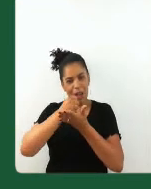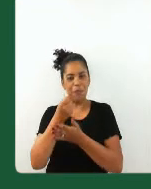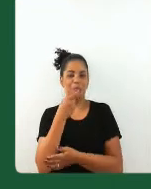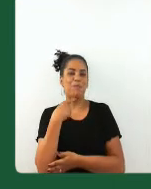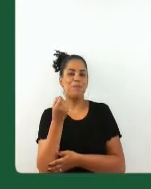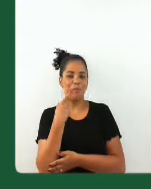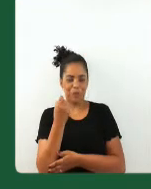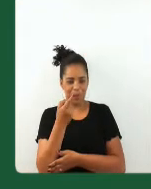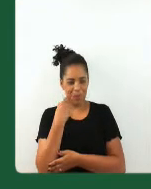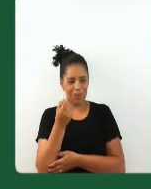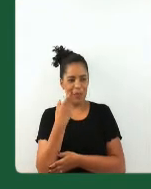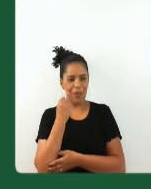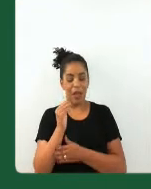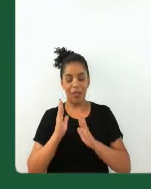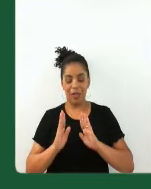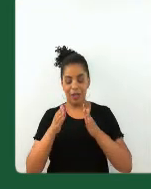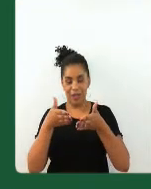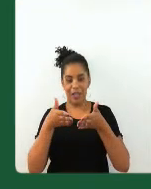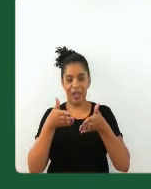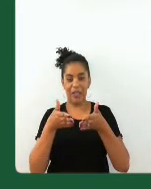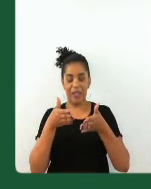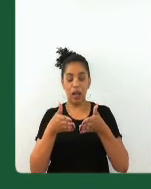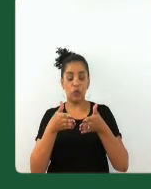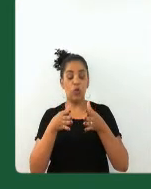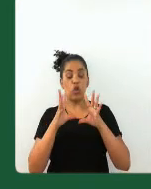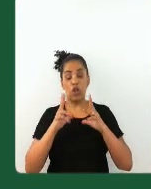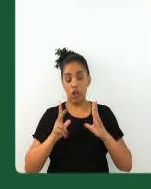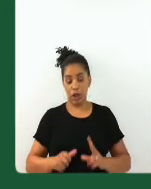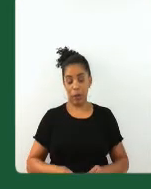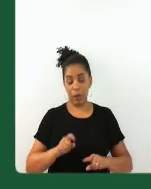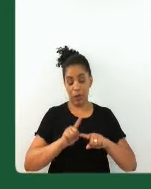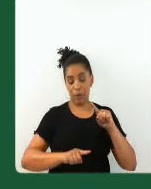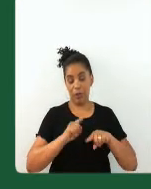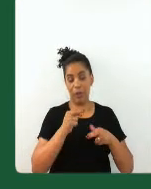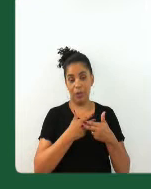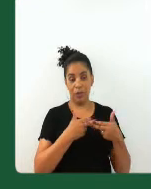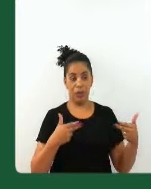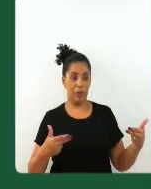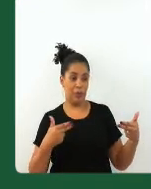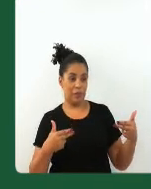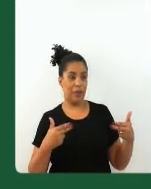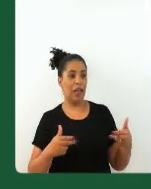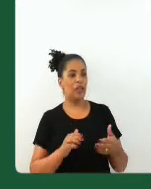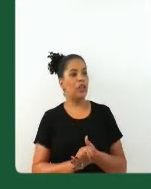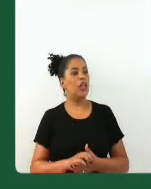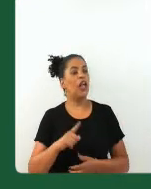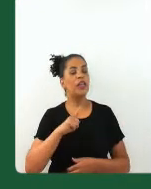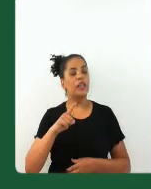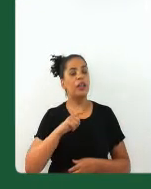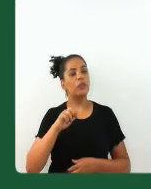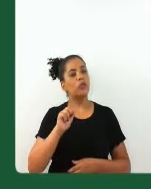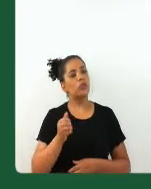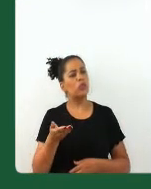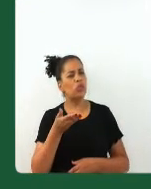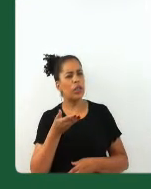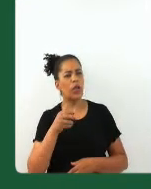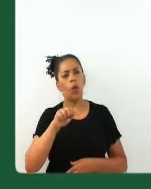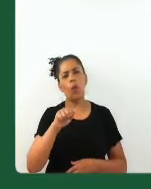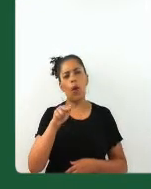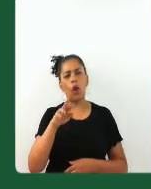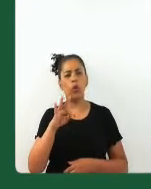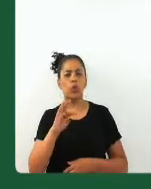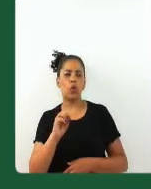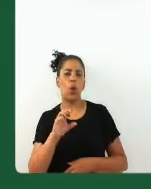farmácia, a nossa central de material de esterilização, mostrando a fotografia mostrando a autoclave, e o expurgo mostrando o